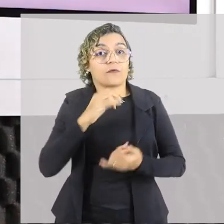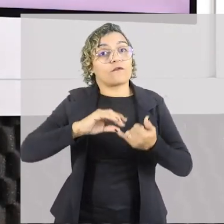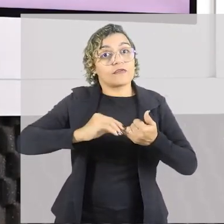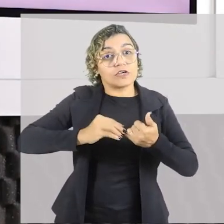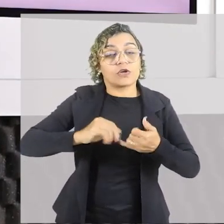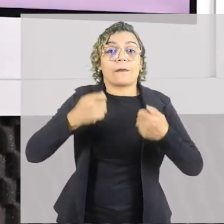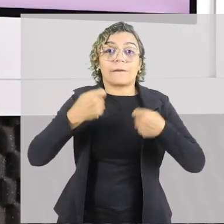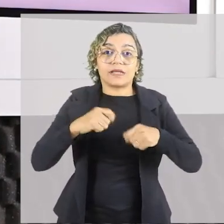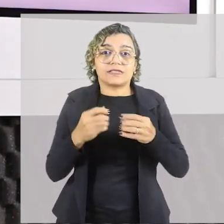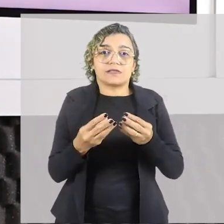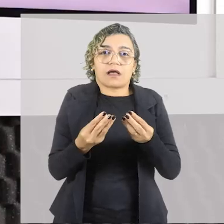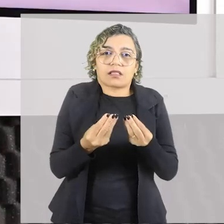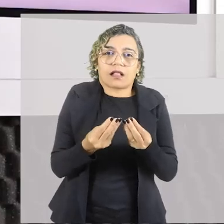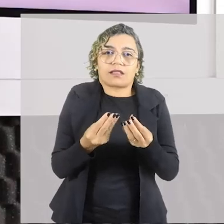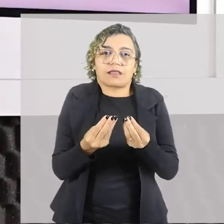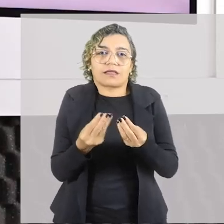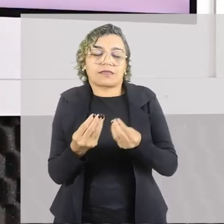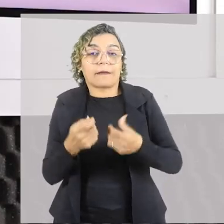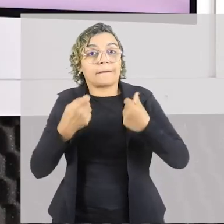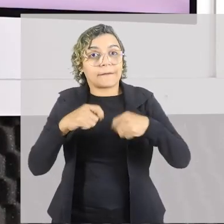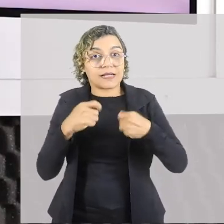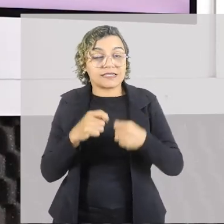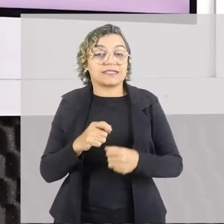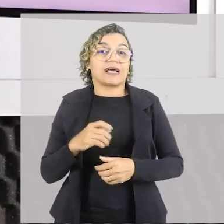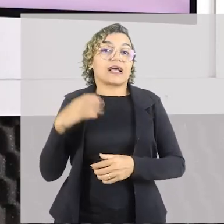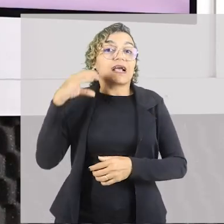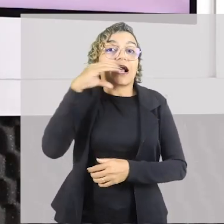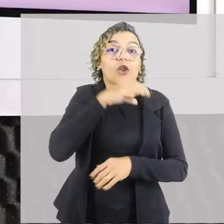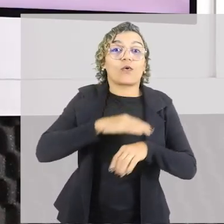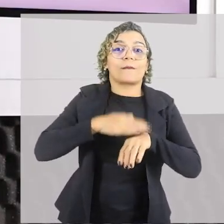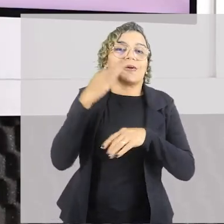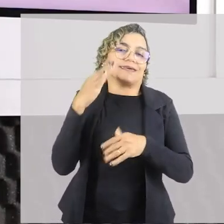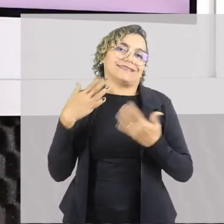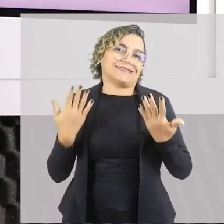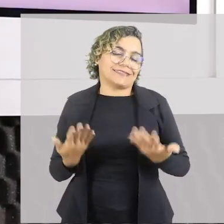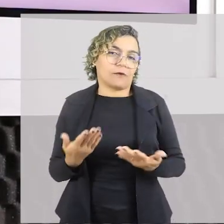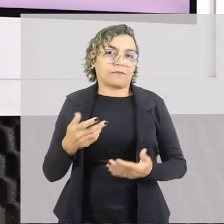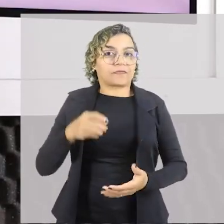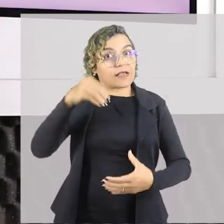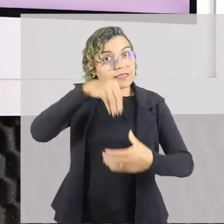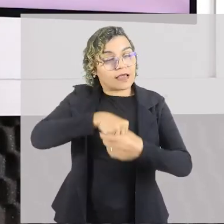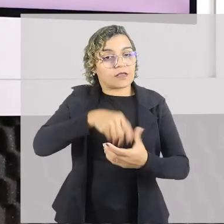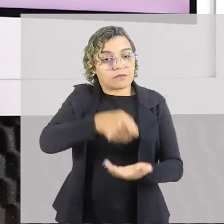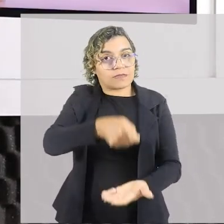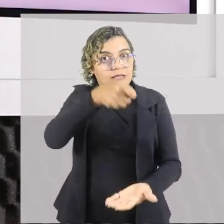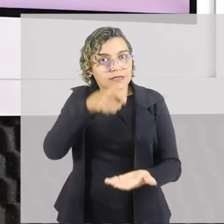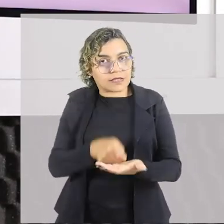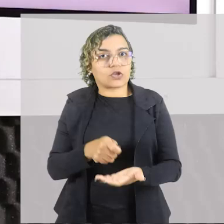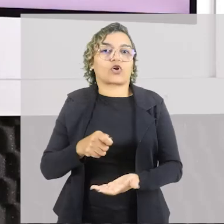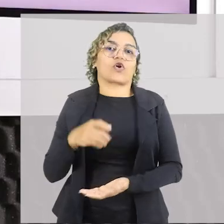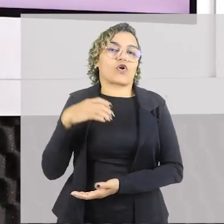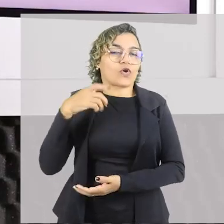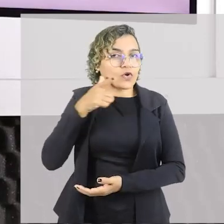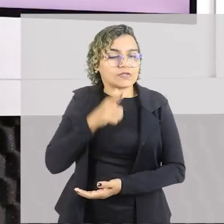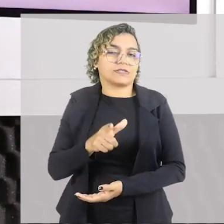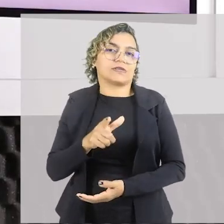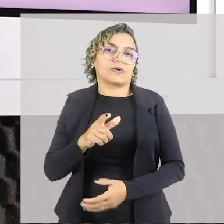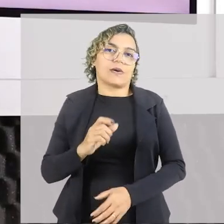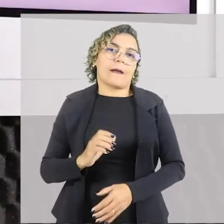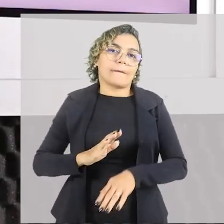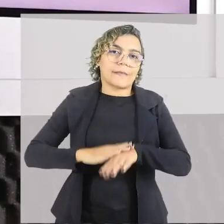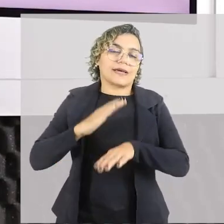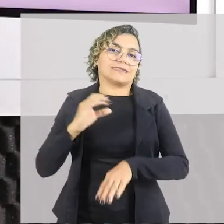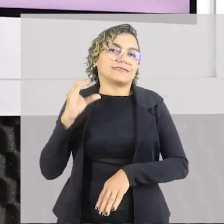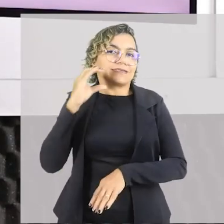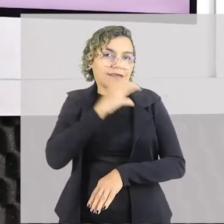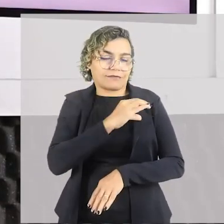Quanto mais eu fornecer calor, melhor para ele. Então, dentro de uma panela de pressão, eu consigo fornecer mais calor. E,